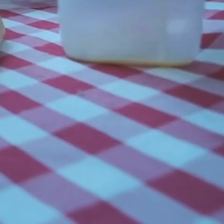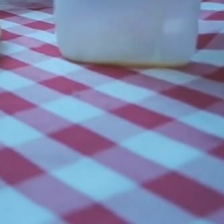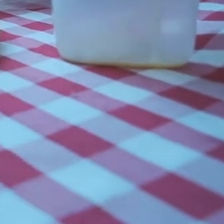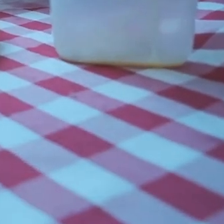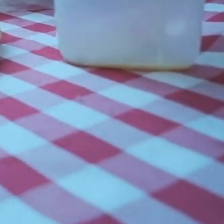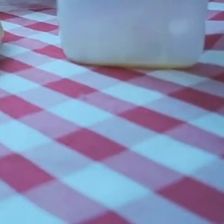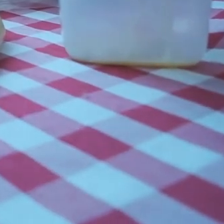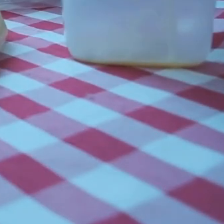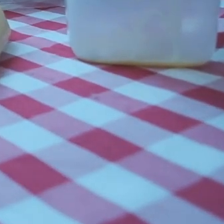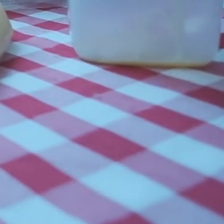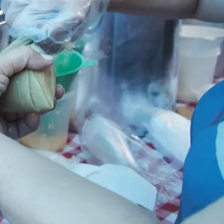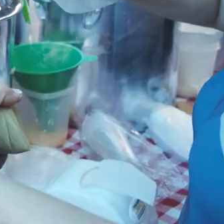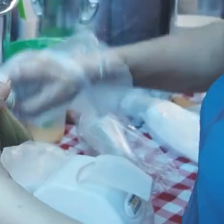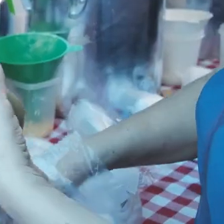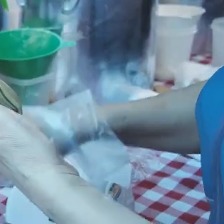Eu vou